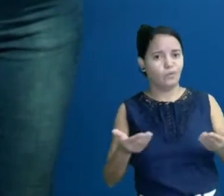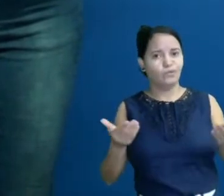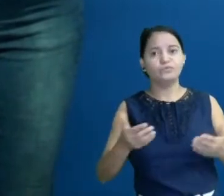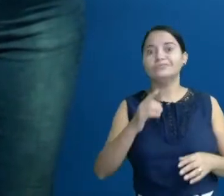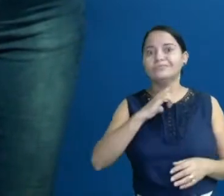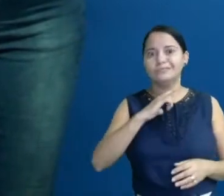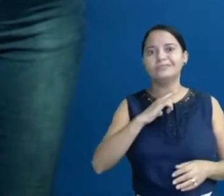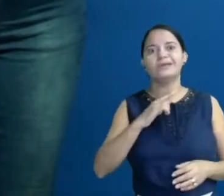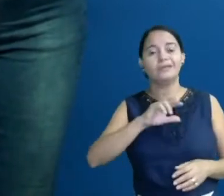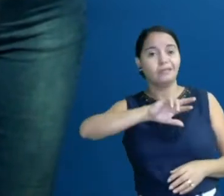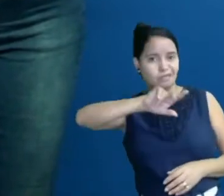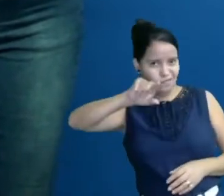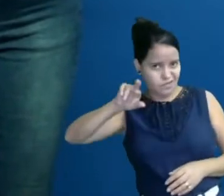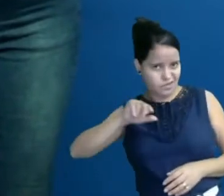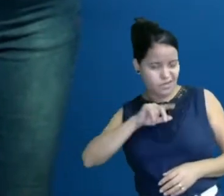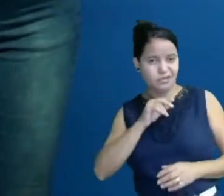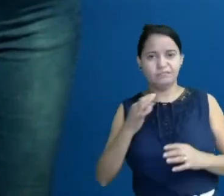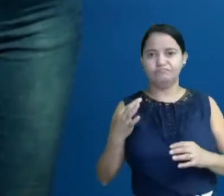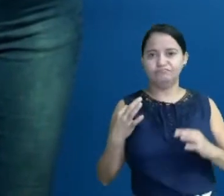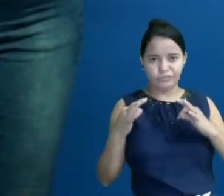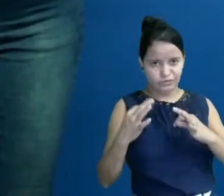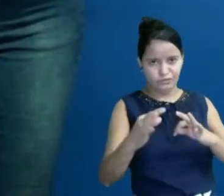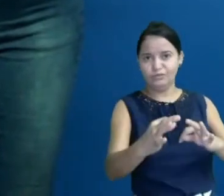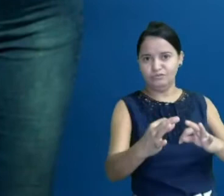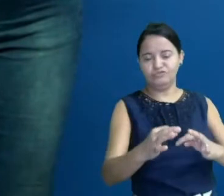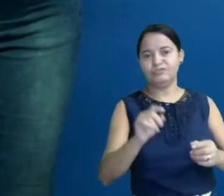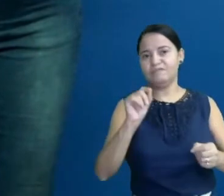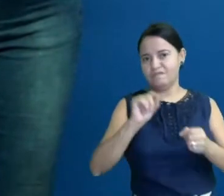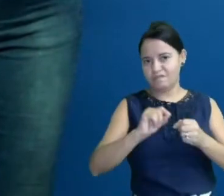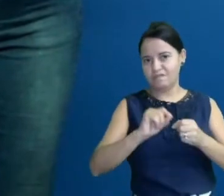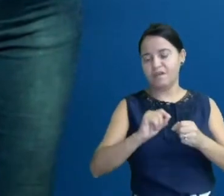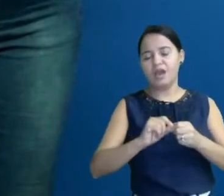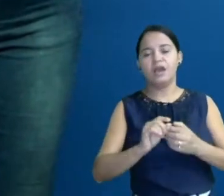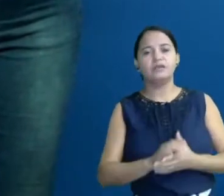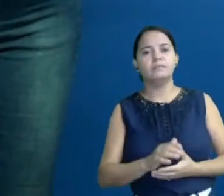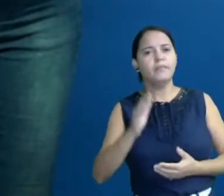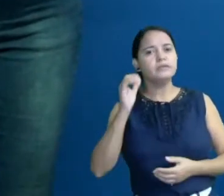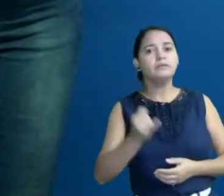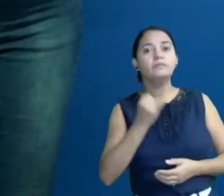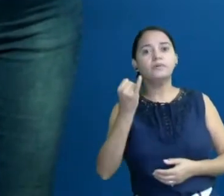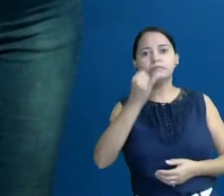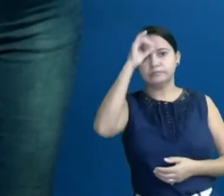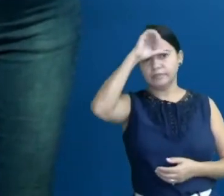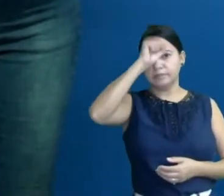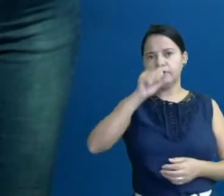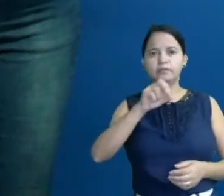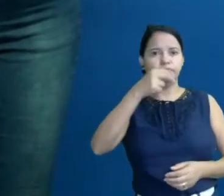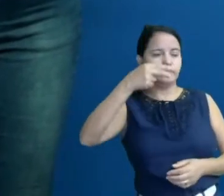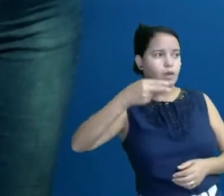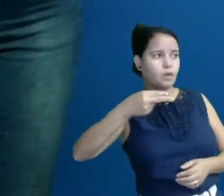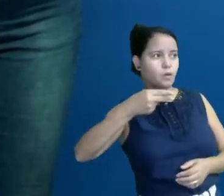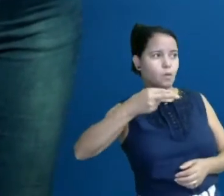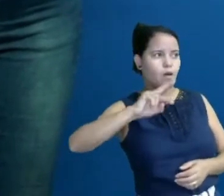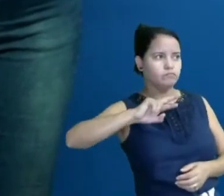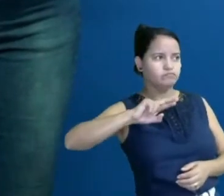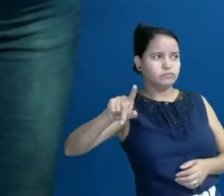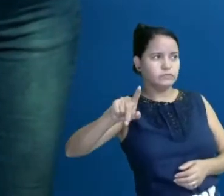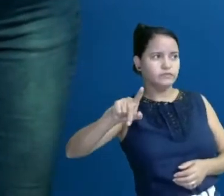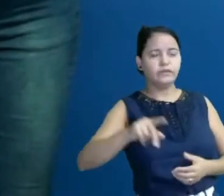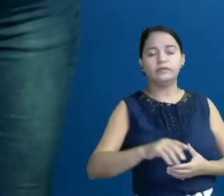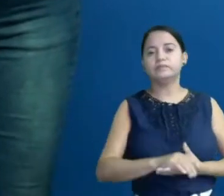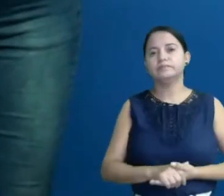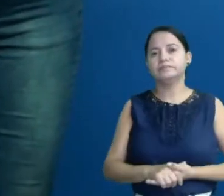mas aí ela vai ser bem importante aqui para que a gente possa entender essa ideia de igualdade e desigualdade certo